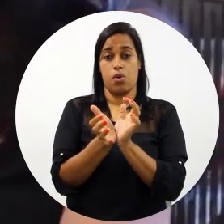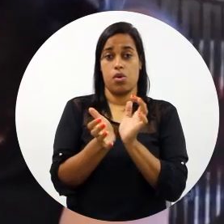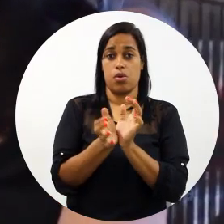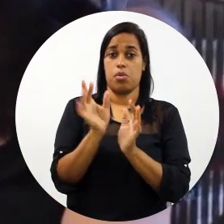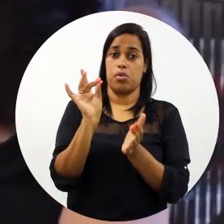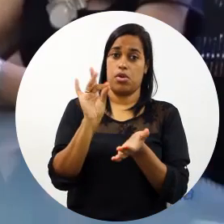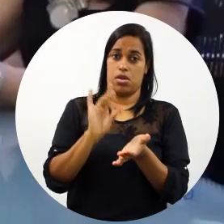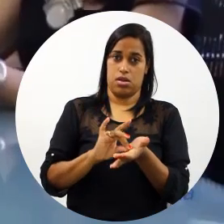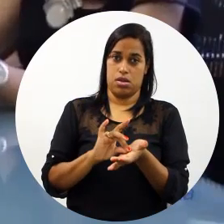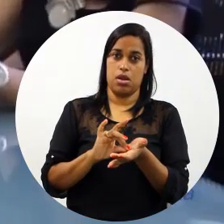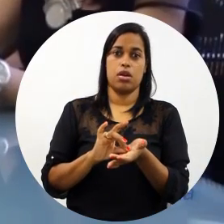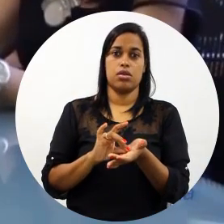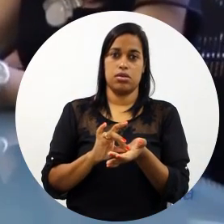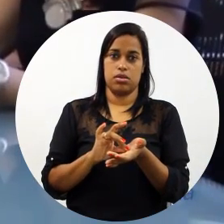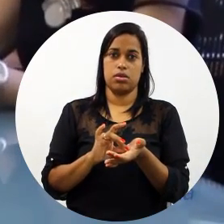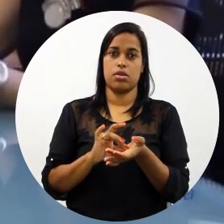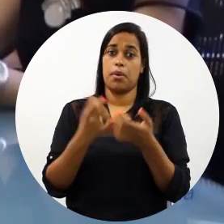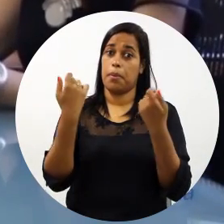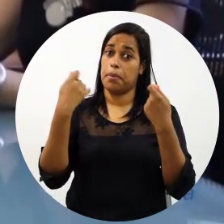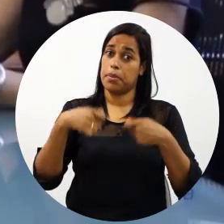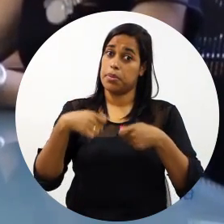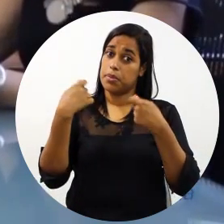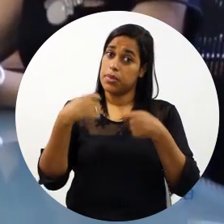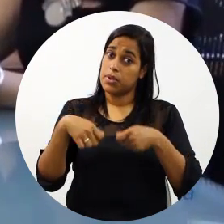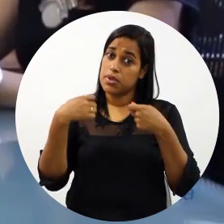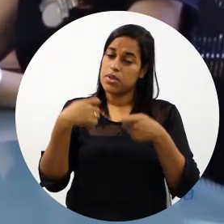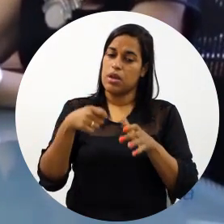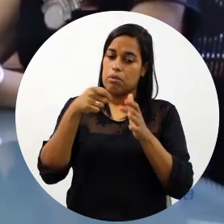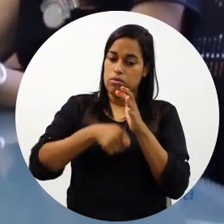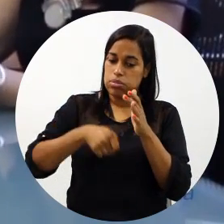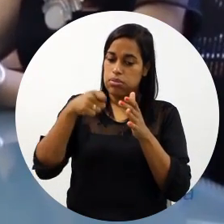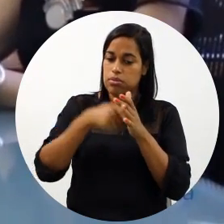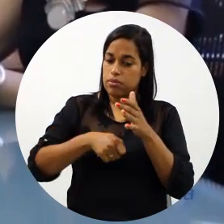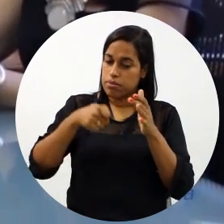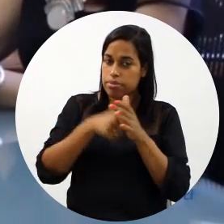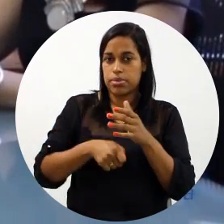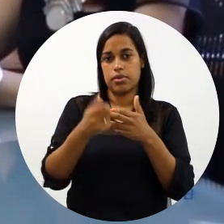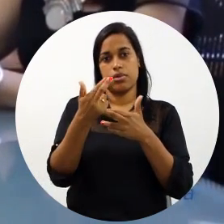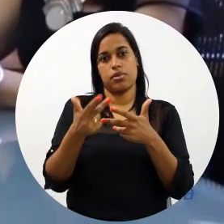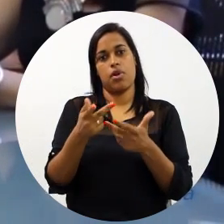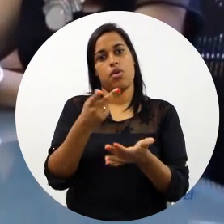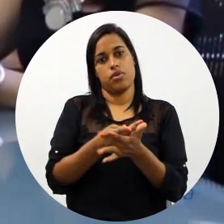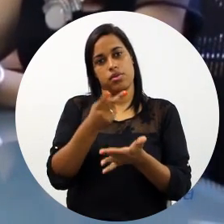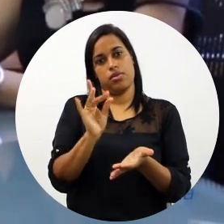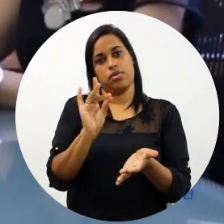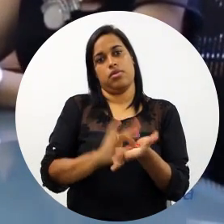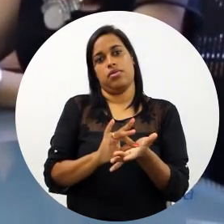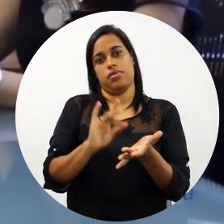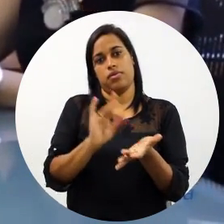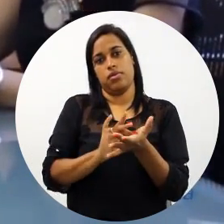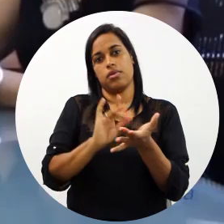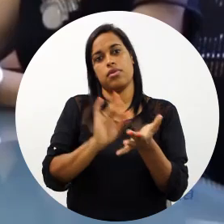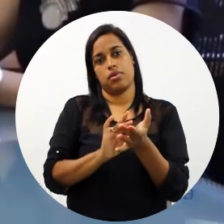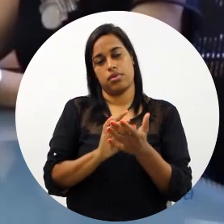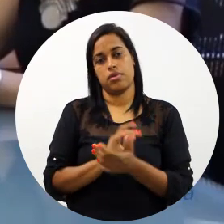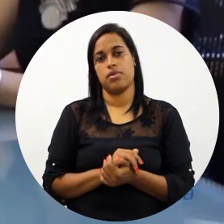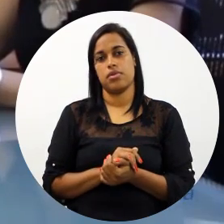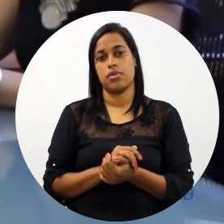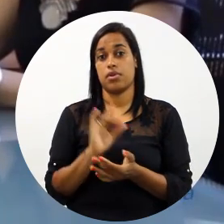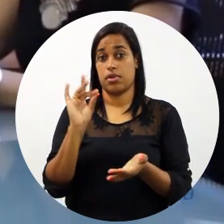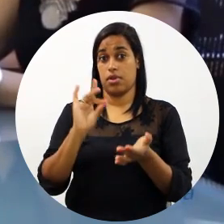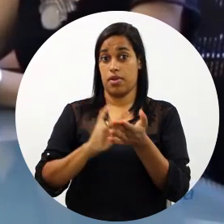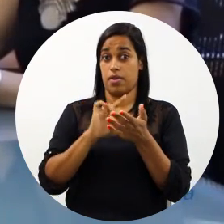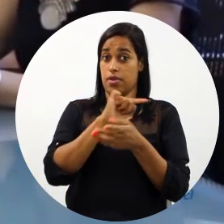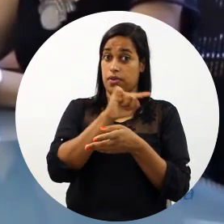com a realidade dele. Então, vai precisar insistir um pouco mais até que as coisas aconteçam. Então, na verdade, pelo que você está